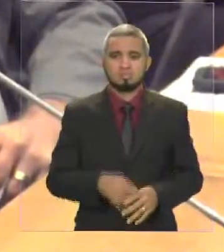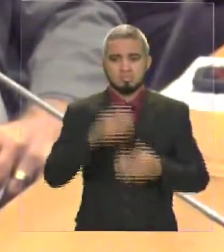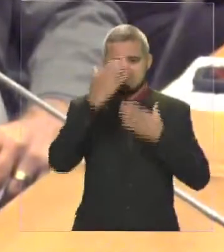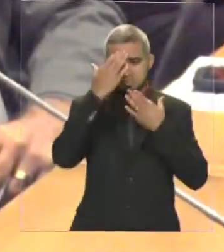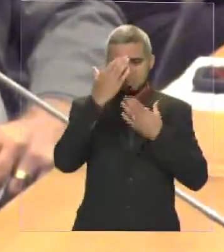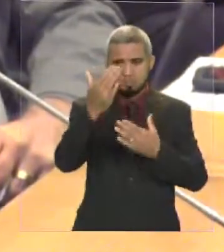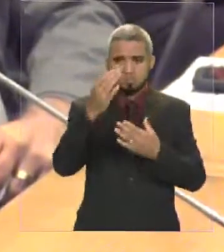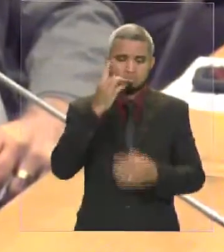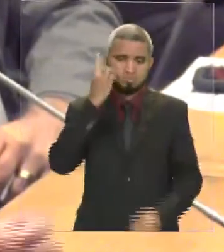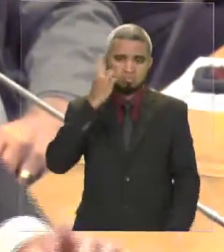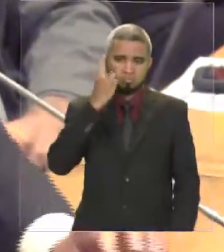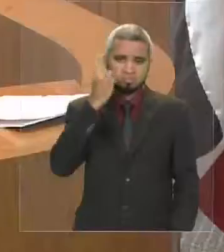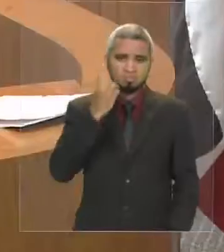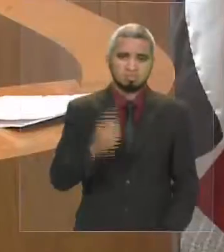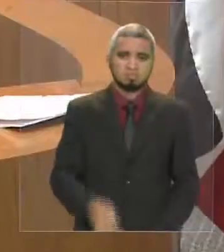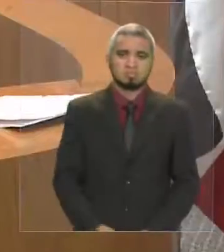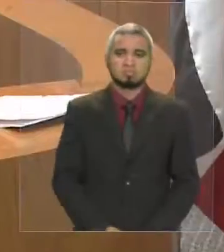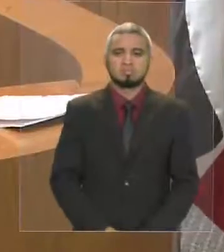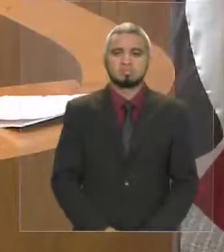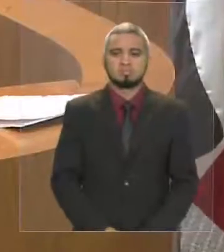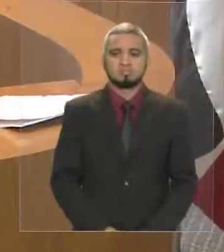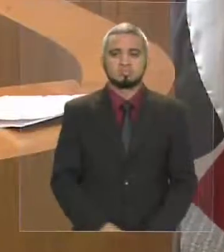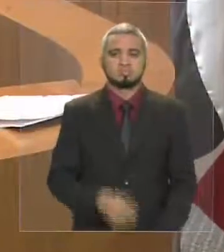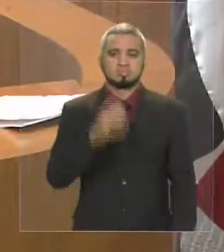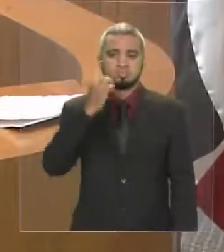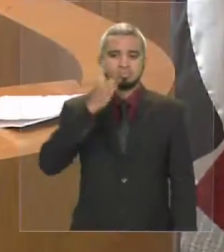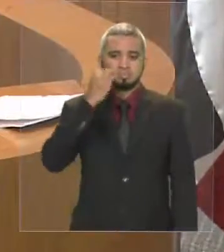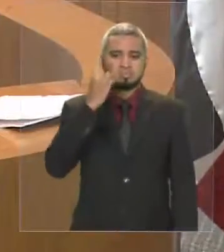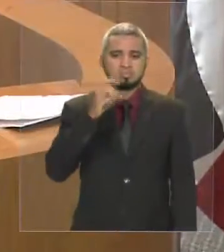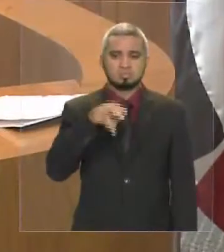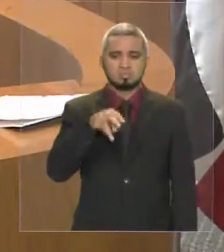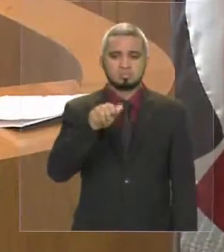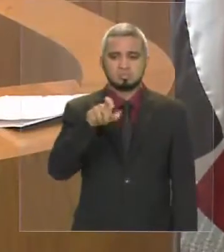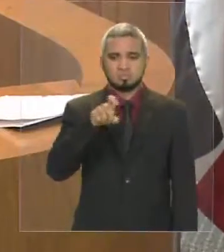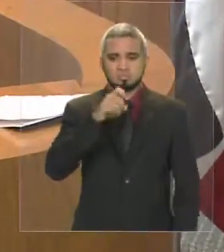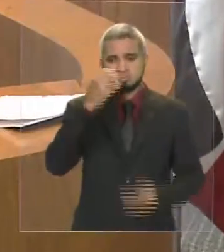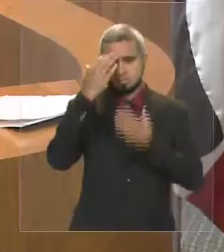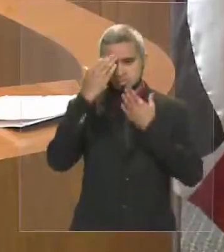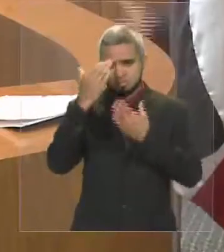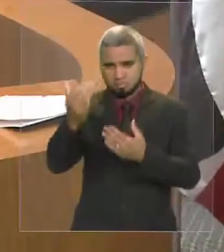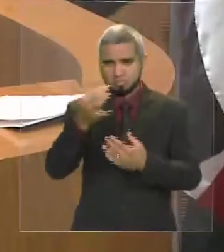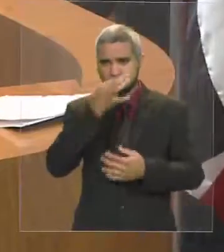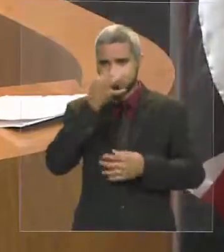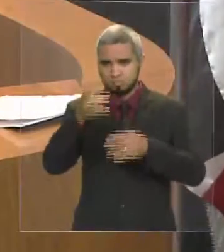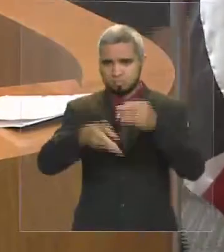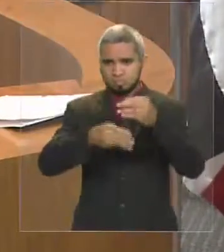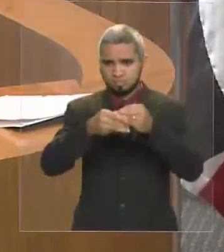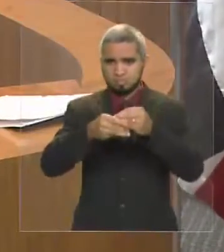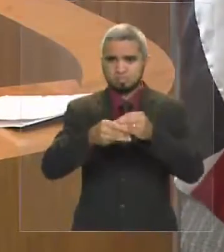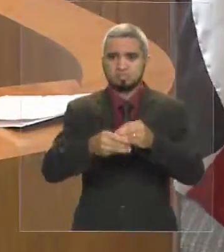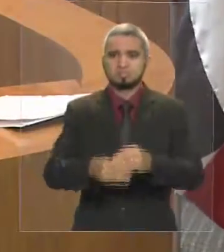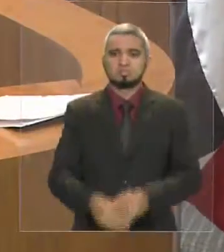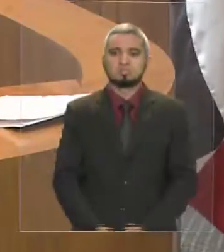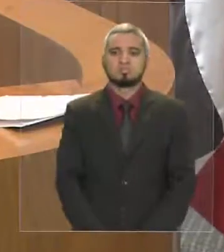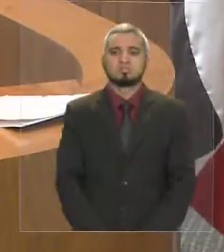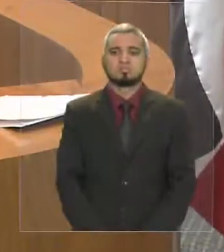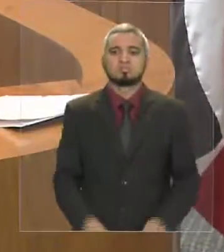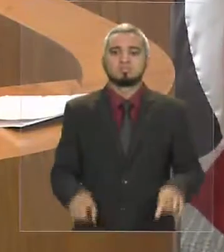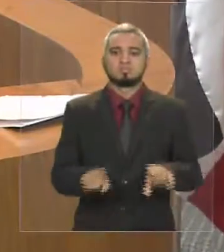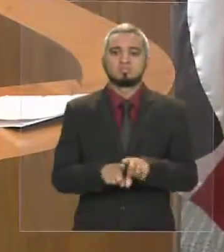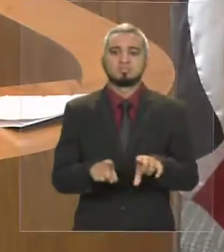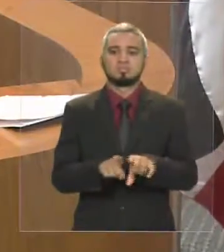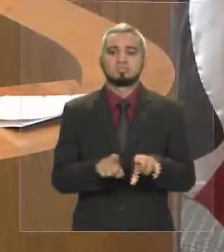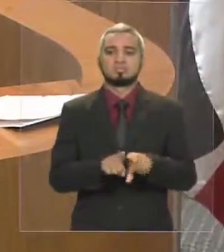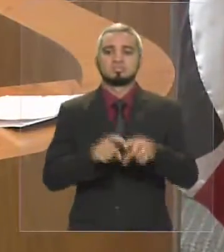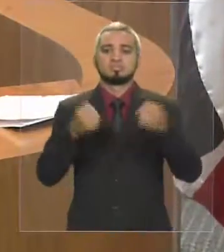obrigado, deputado. Deputado Max, agradeço a parte de Vossa Excelência e quero trazer mais uma contradição a Vossa Excelência do governador do